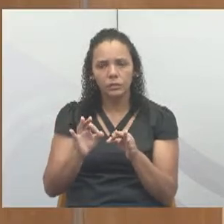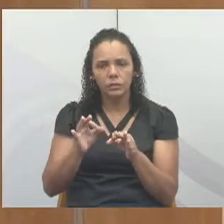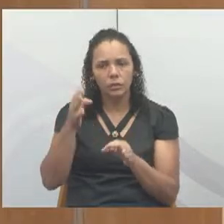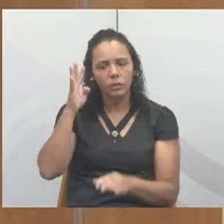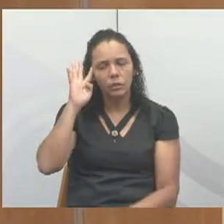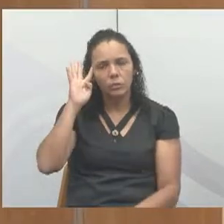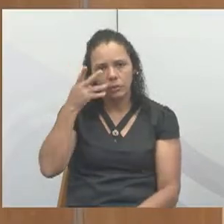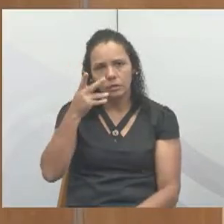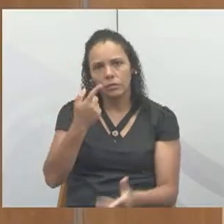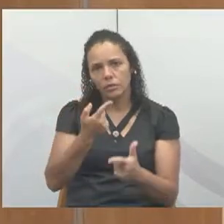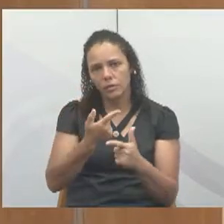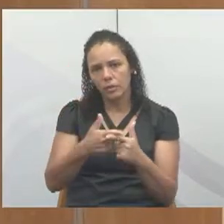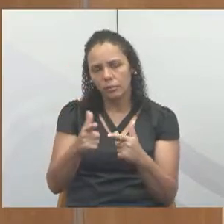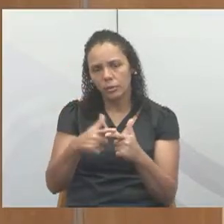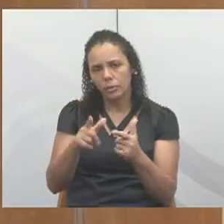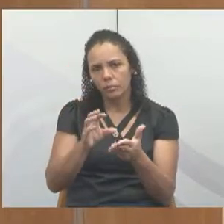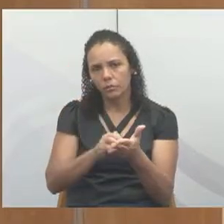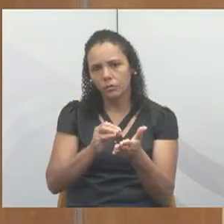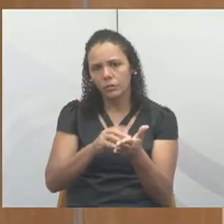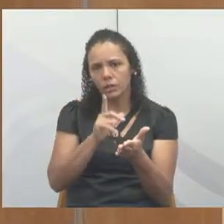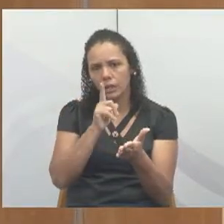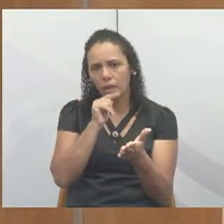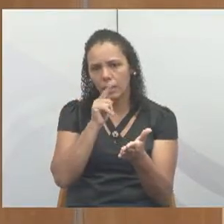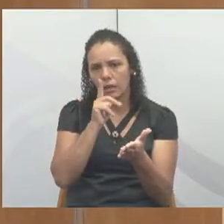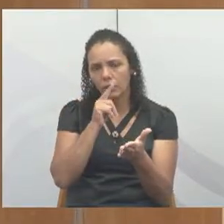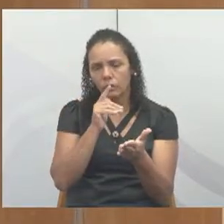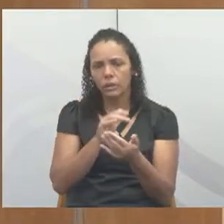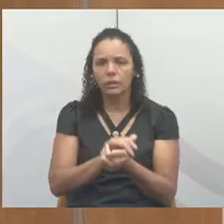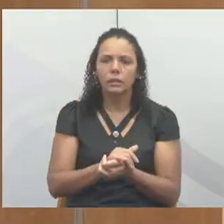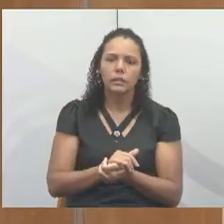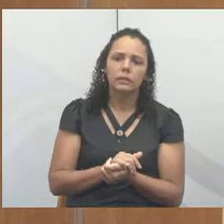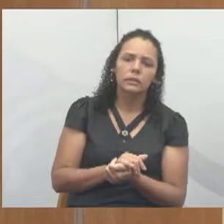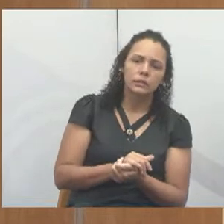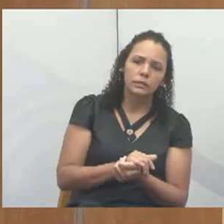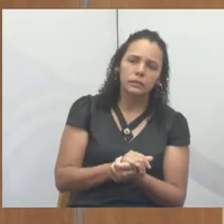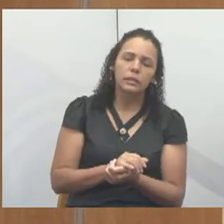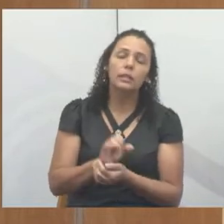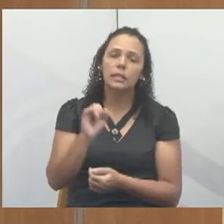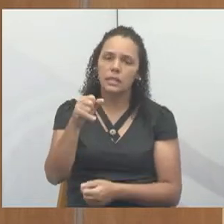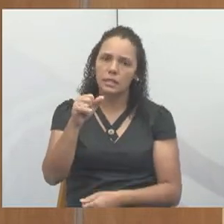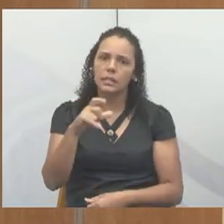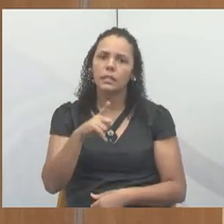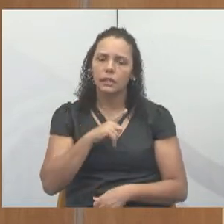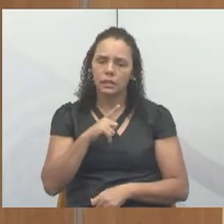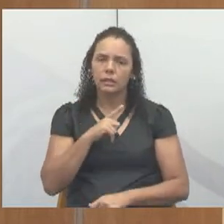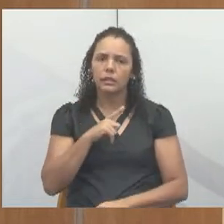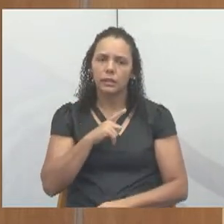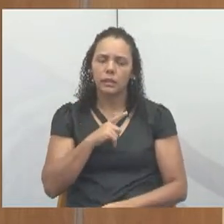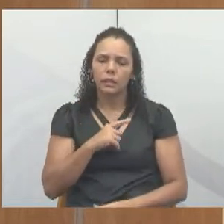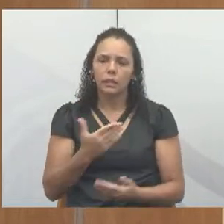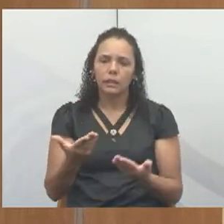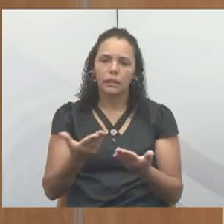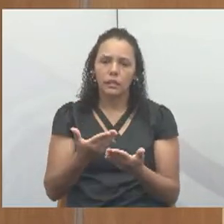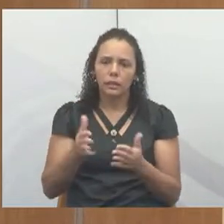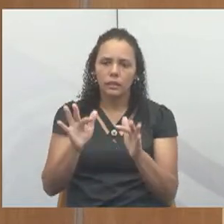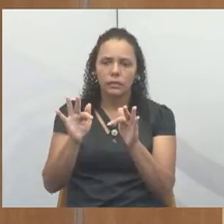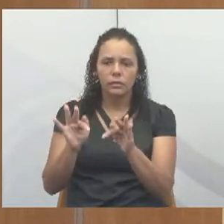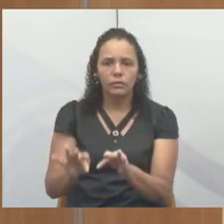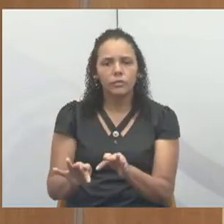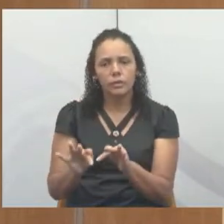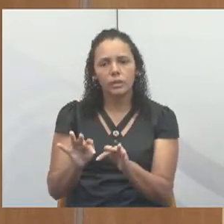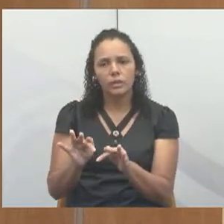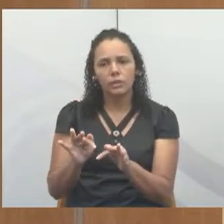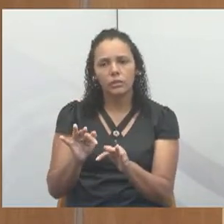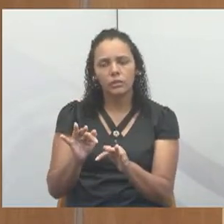existem ações que estão sendo executadas. Inclusive, neste final de semana, a captação ela foi estendida devido